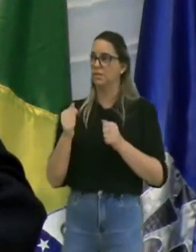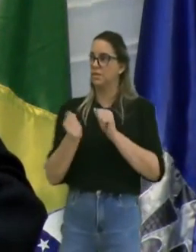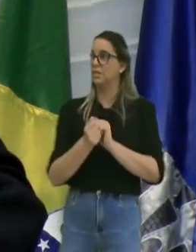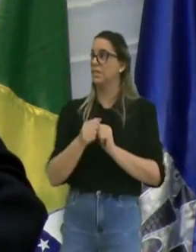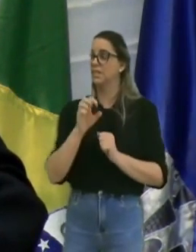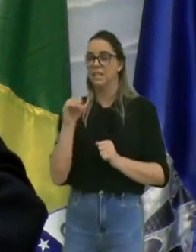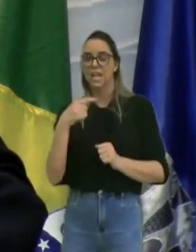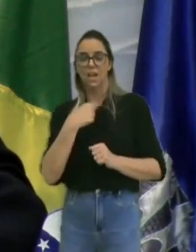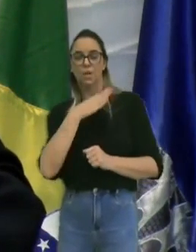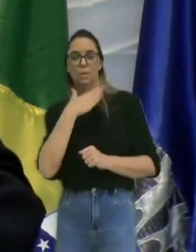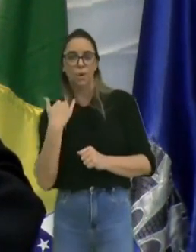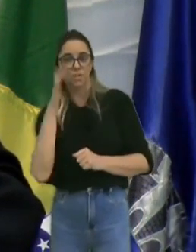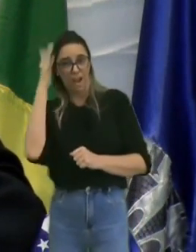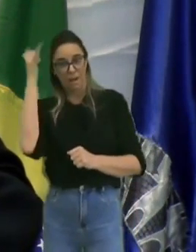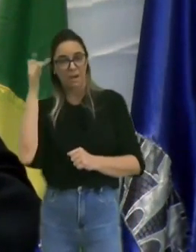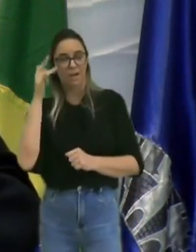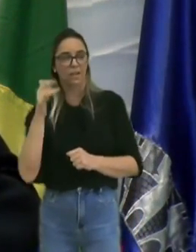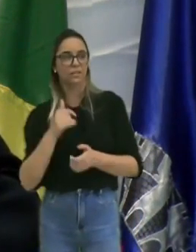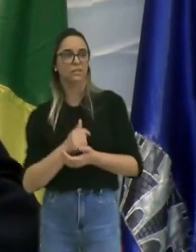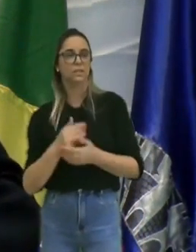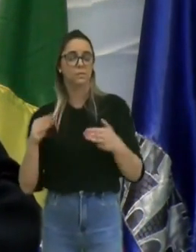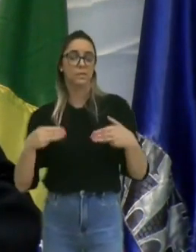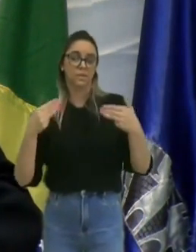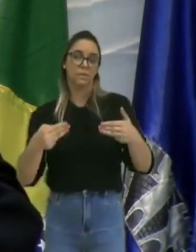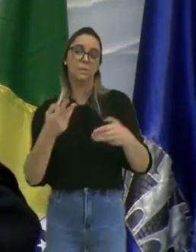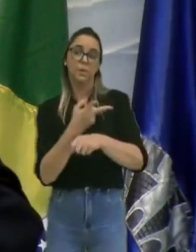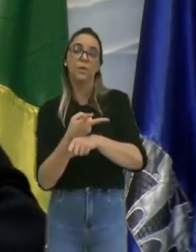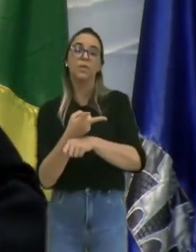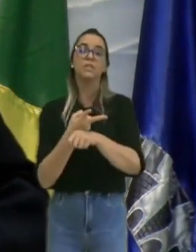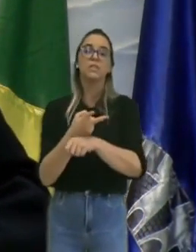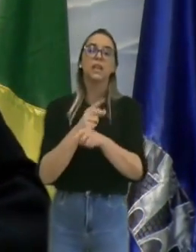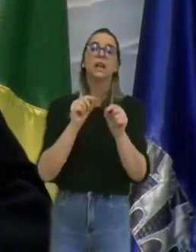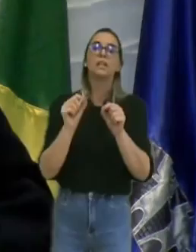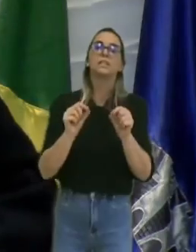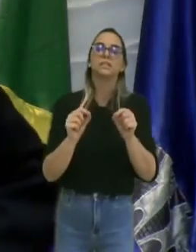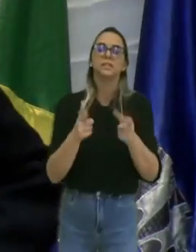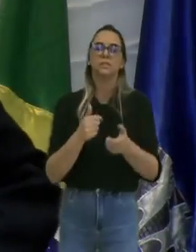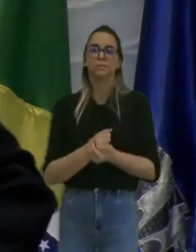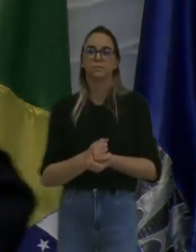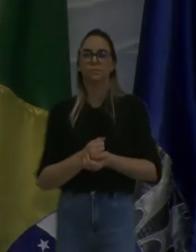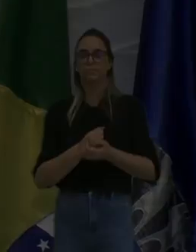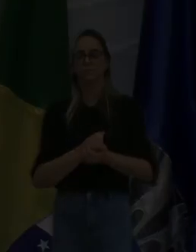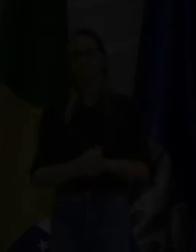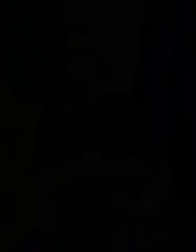morto amanhã, vá ao ministério aí e procure saber quem foi que mandou me matar.